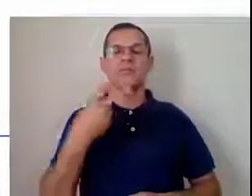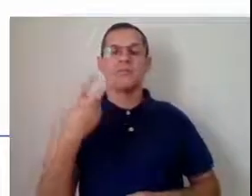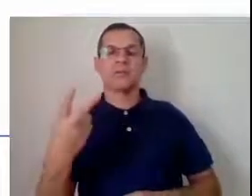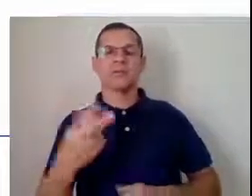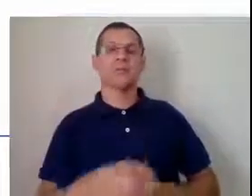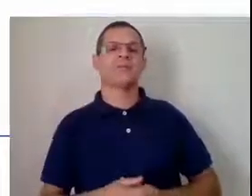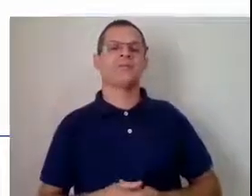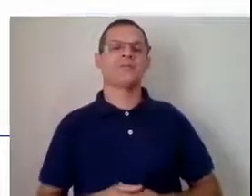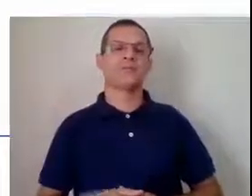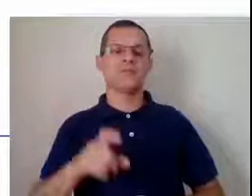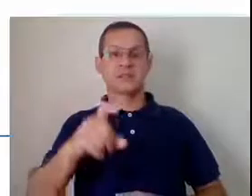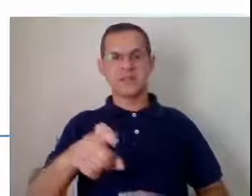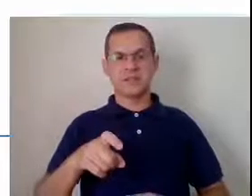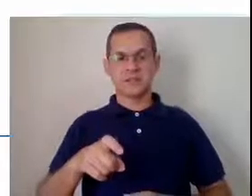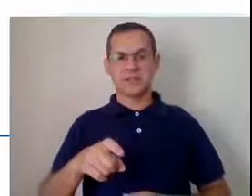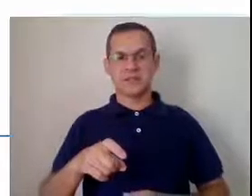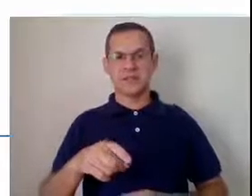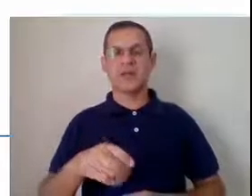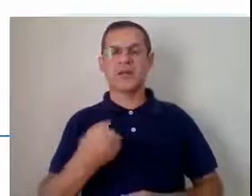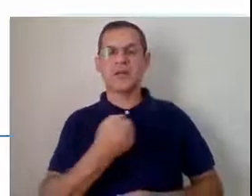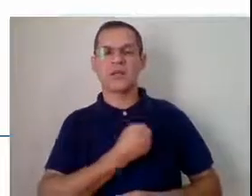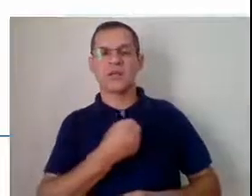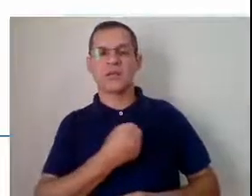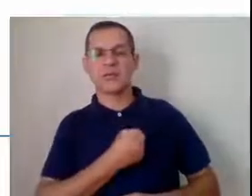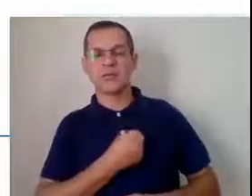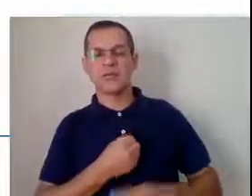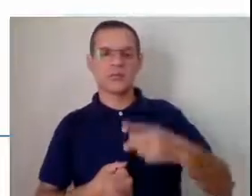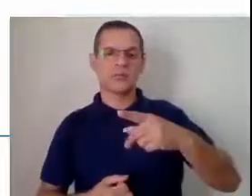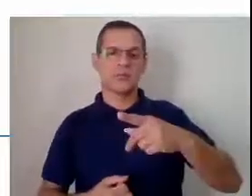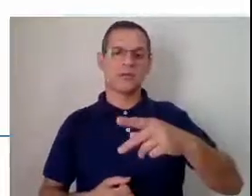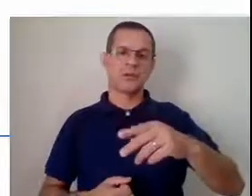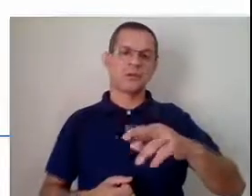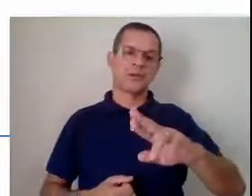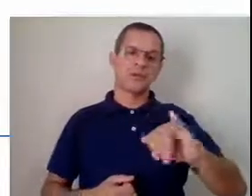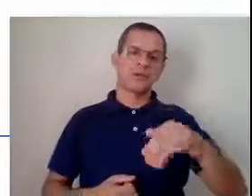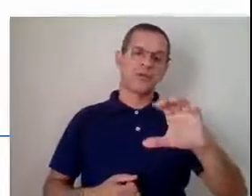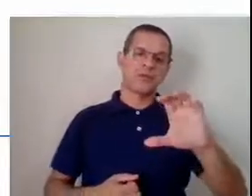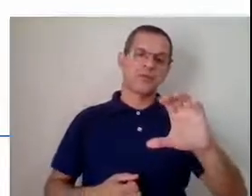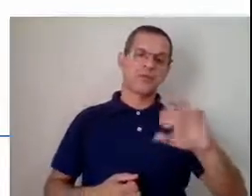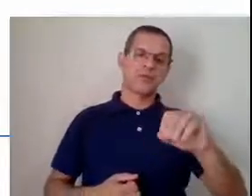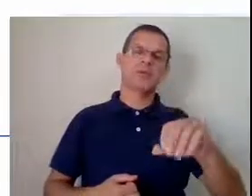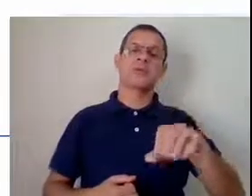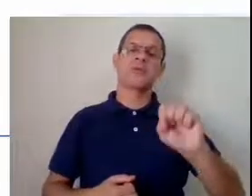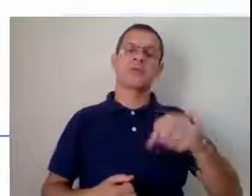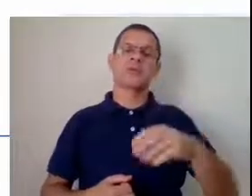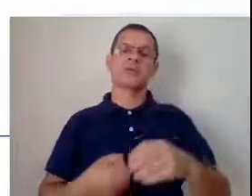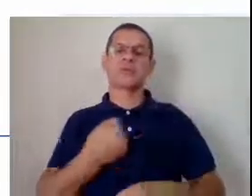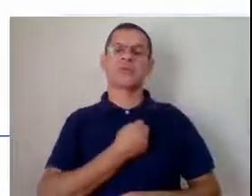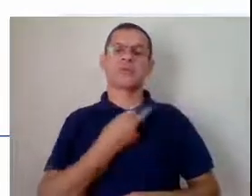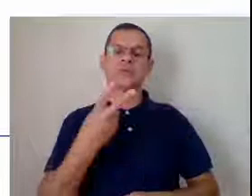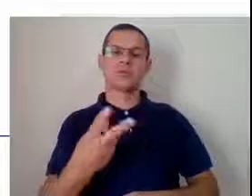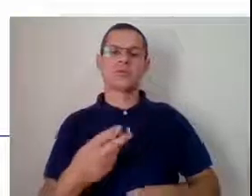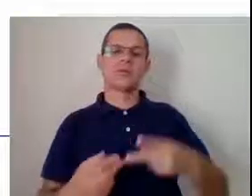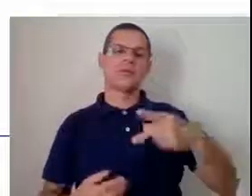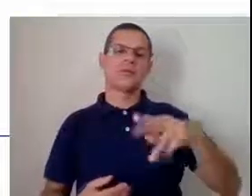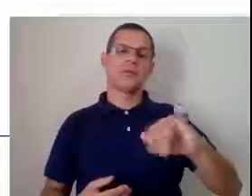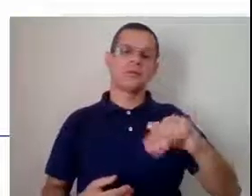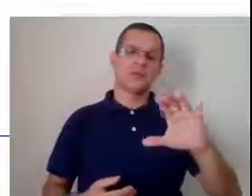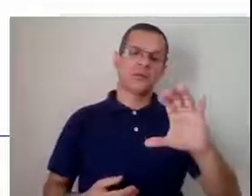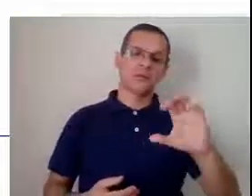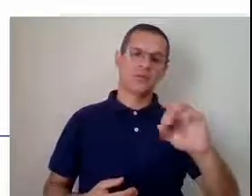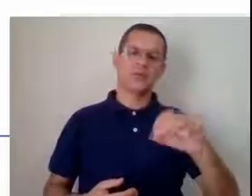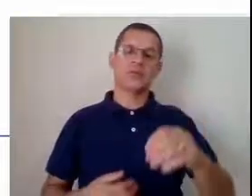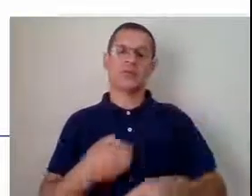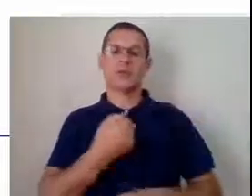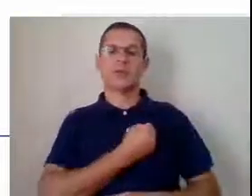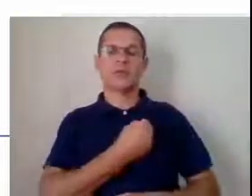2. X é um número primo, sim, o número 2 é o número primo, e é um